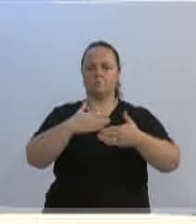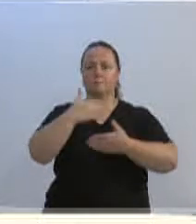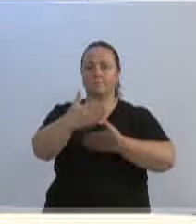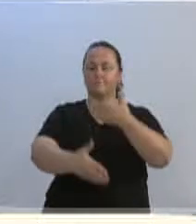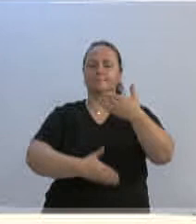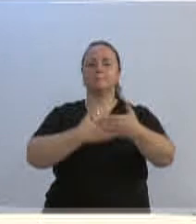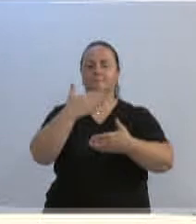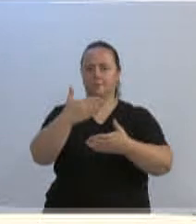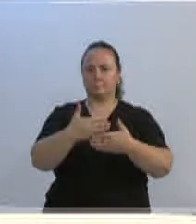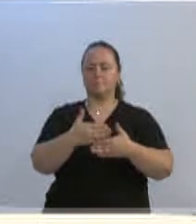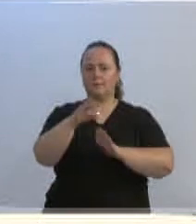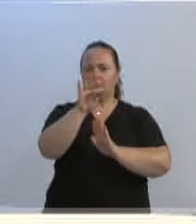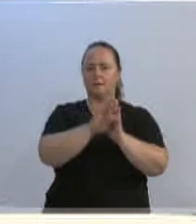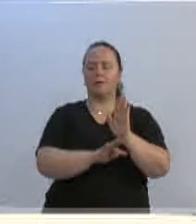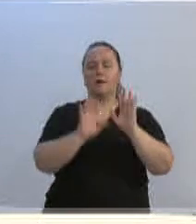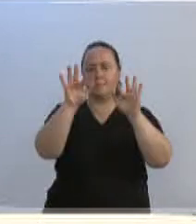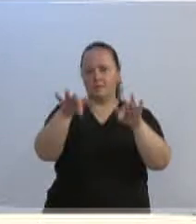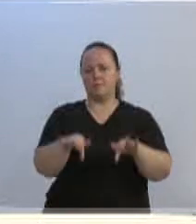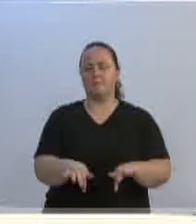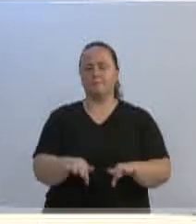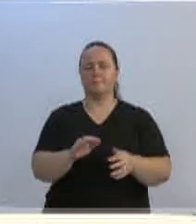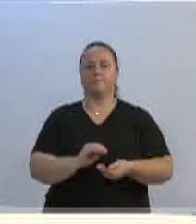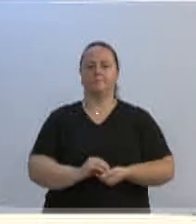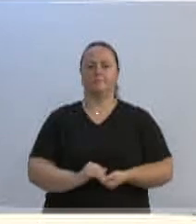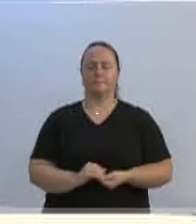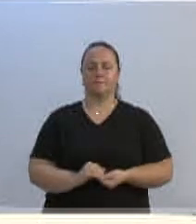as redações finais